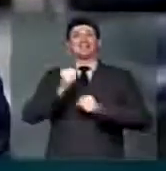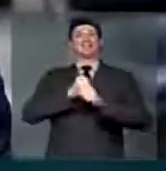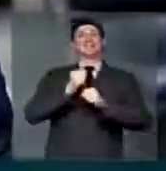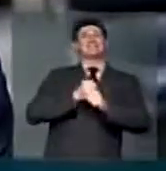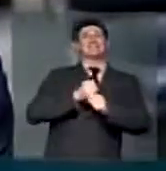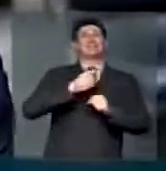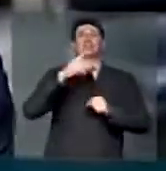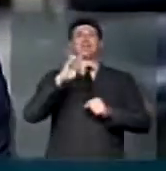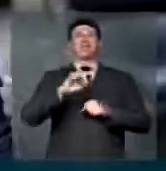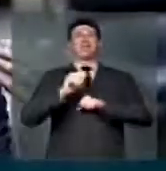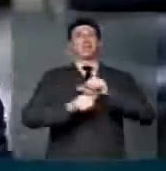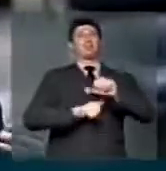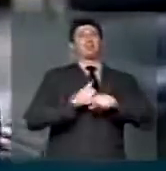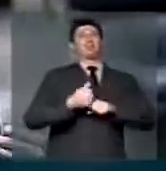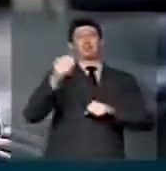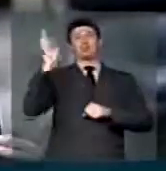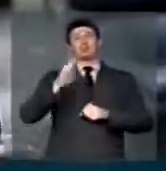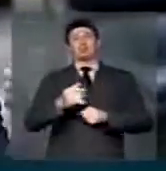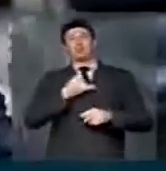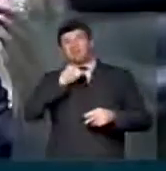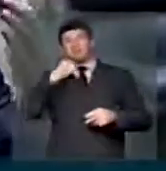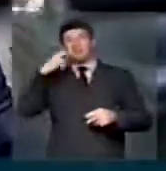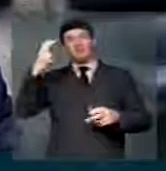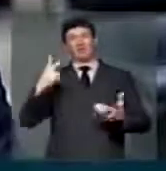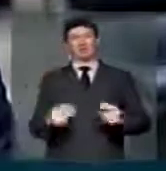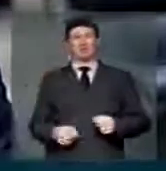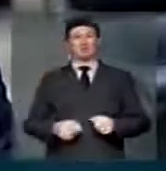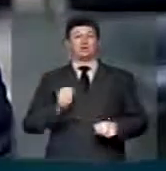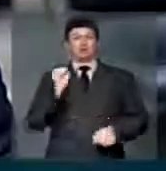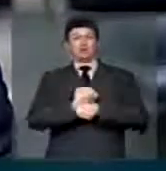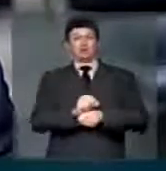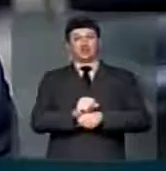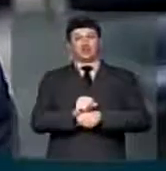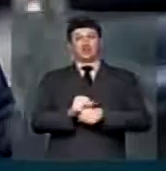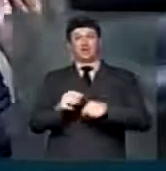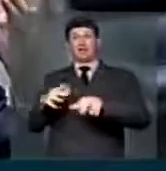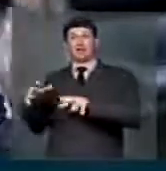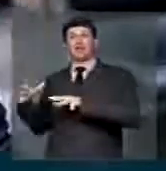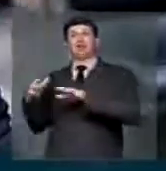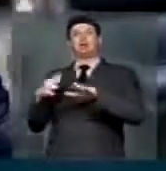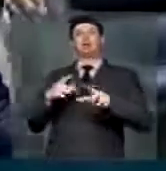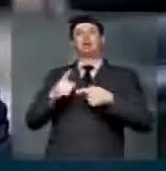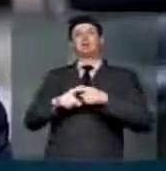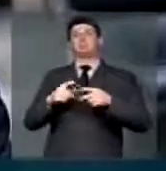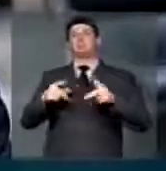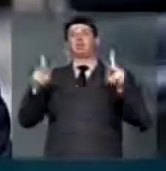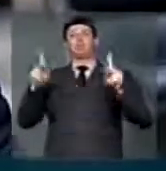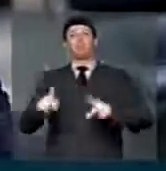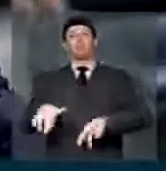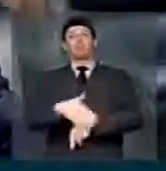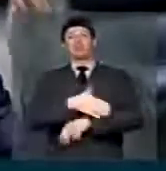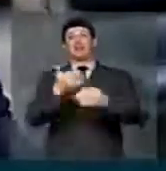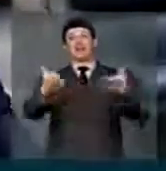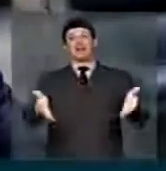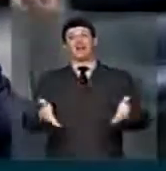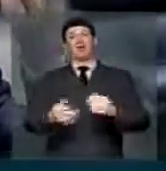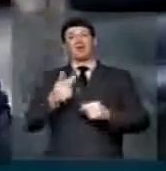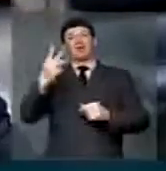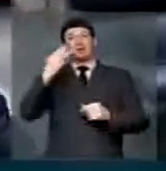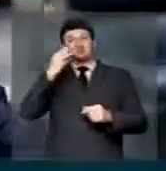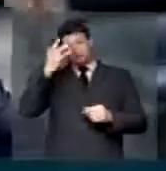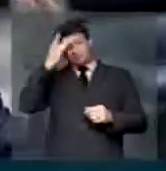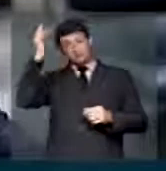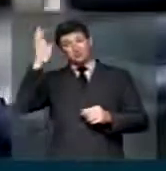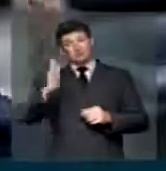mudaram o Brasil. Tal a decepção que eles tiveram que interromper a caravana pela população nas ruas. Mais de 2 milhões